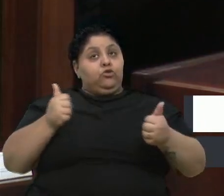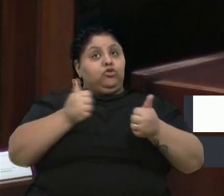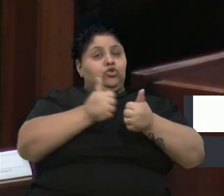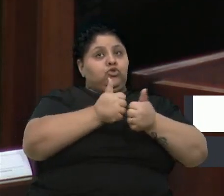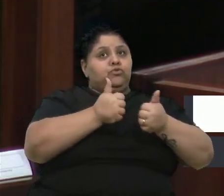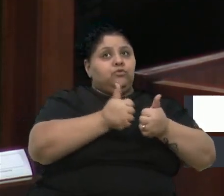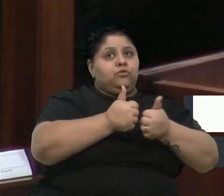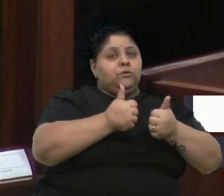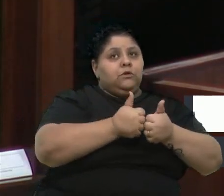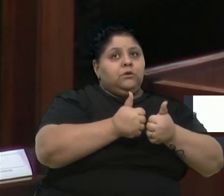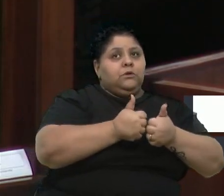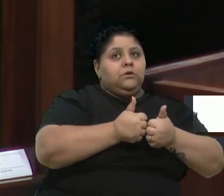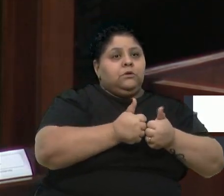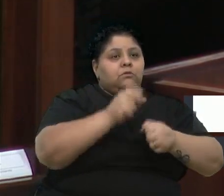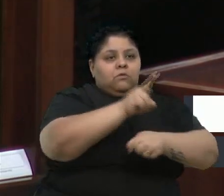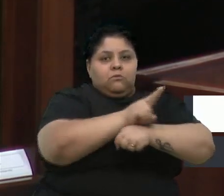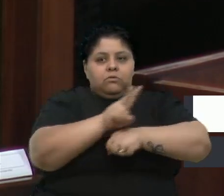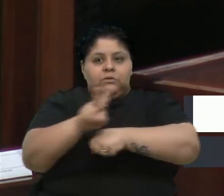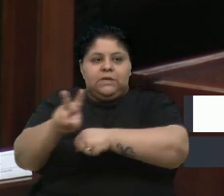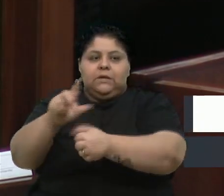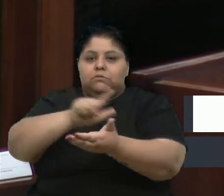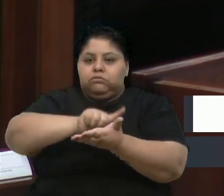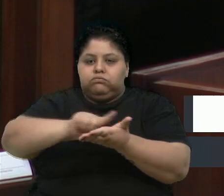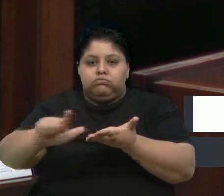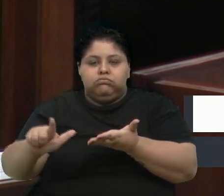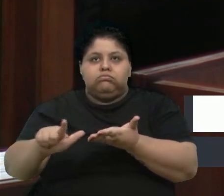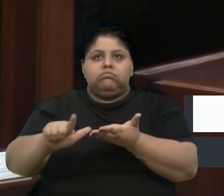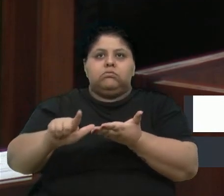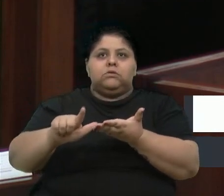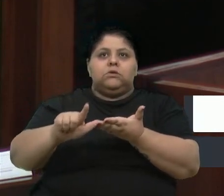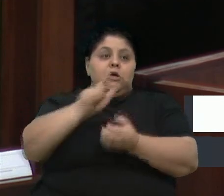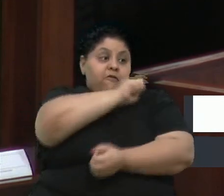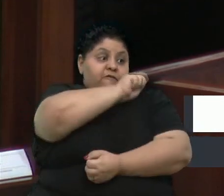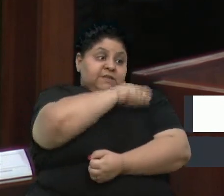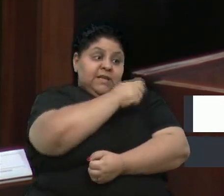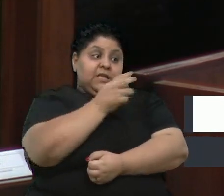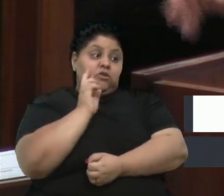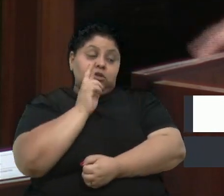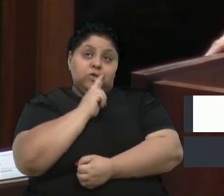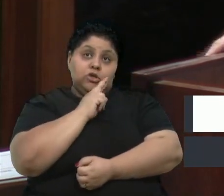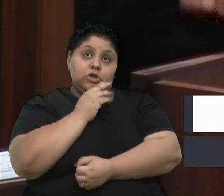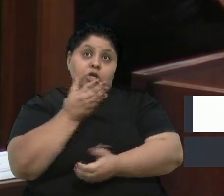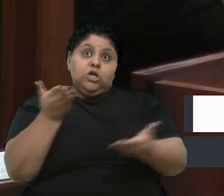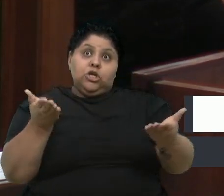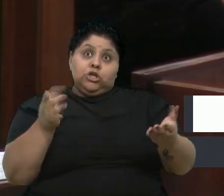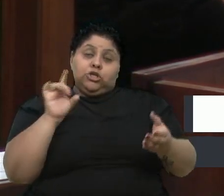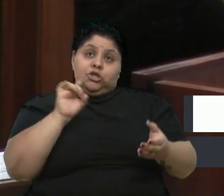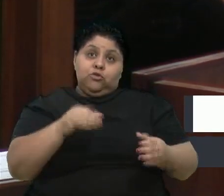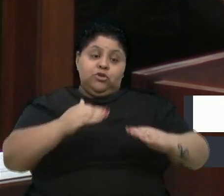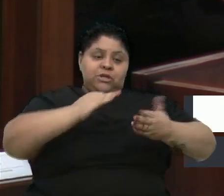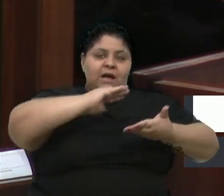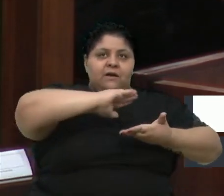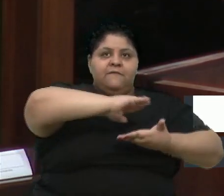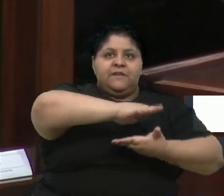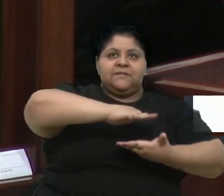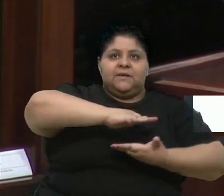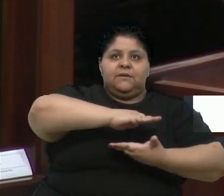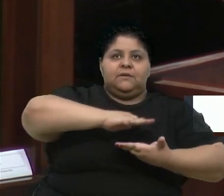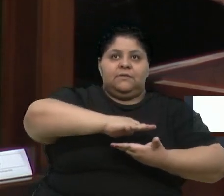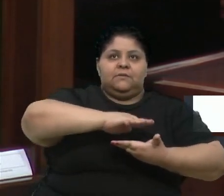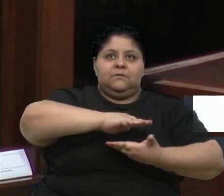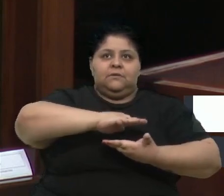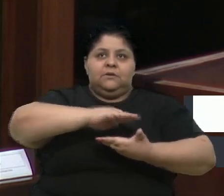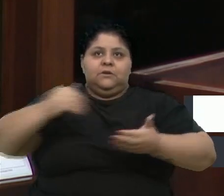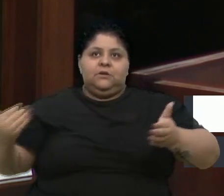sanitária, fiscaliza os restaurantes. Se a Visa for lá no porão da UAB hoje, as pessoas não vão poder continuar lá, se alimentando